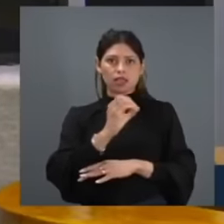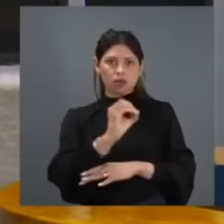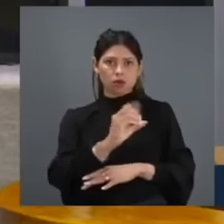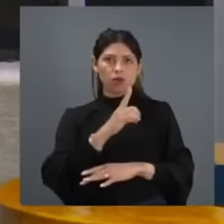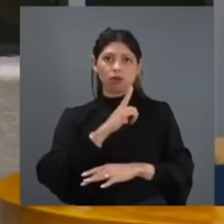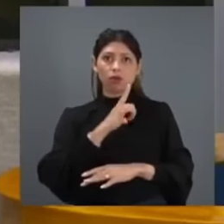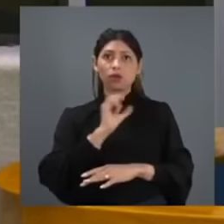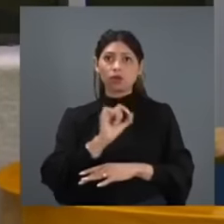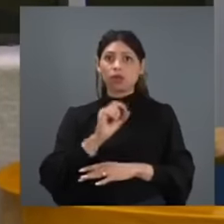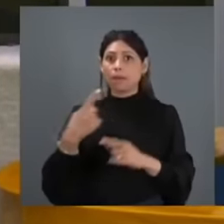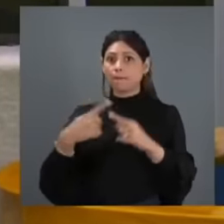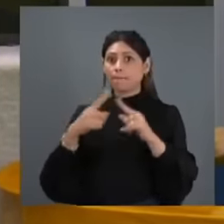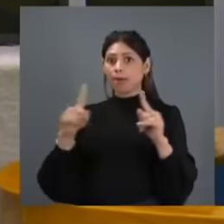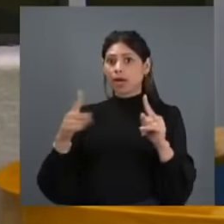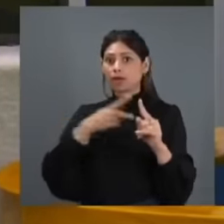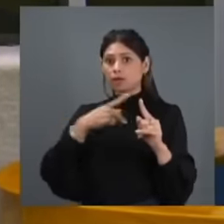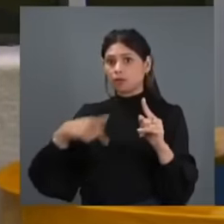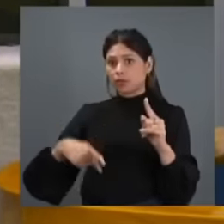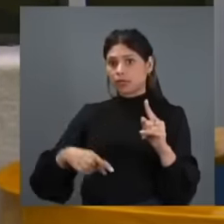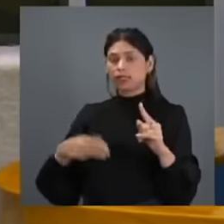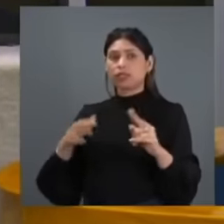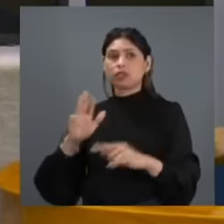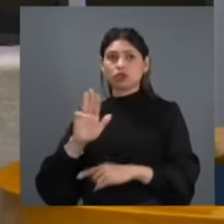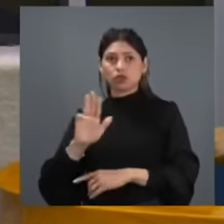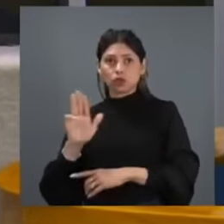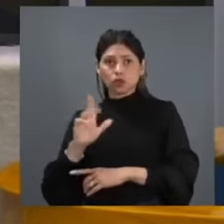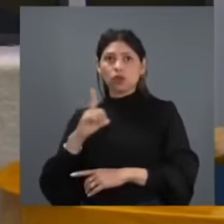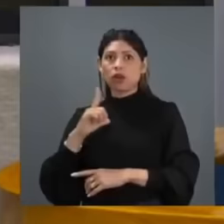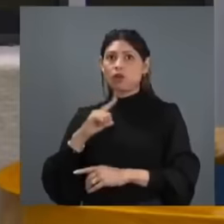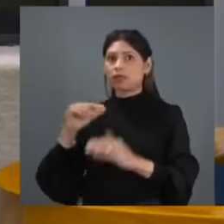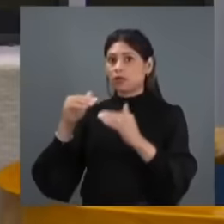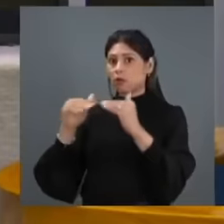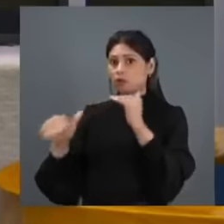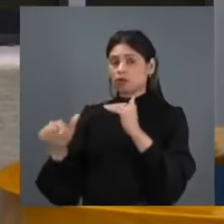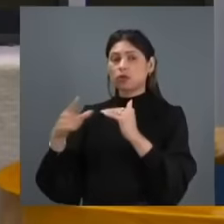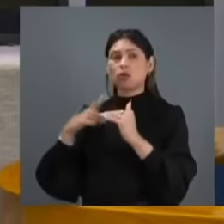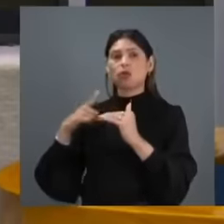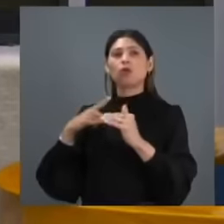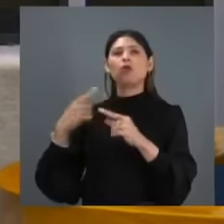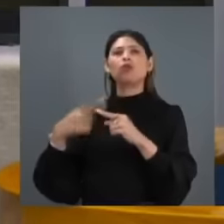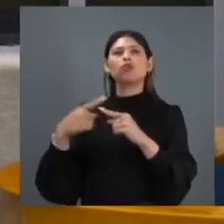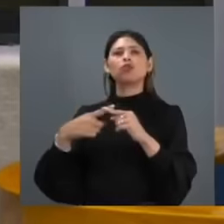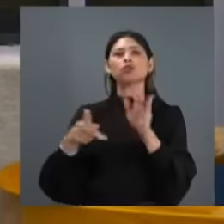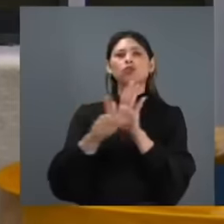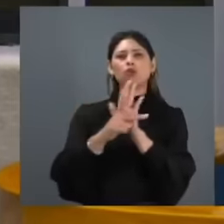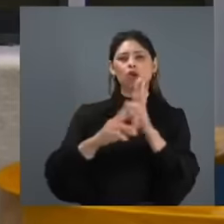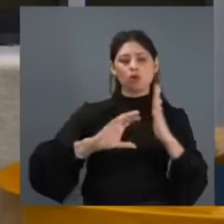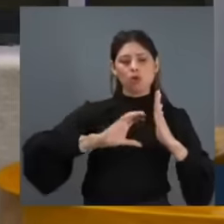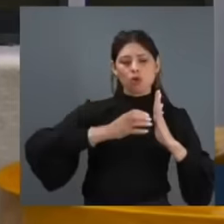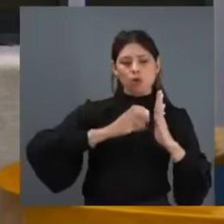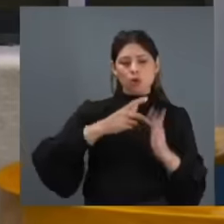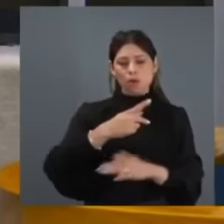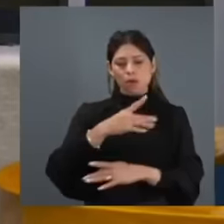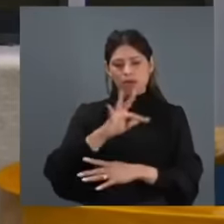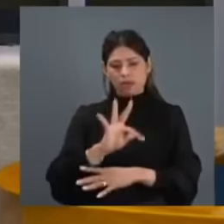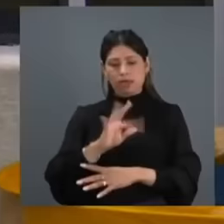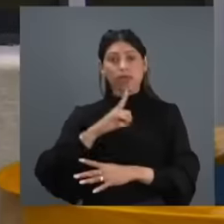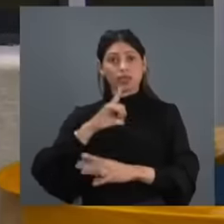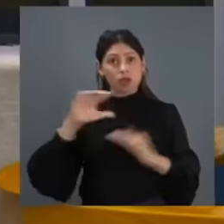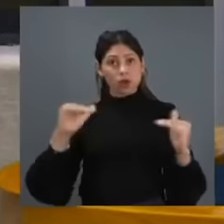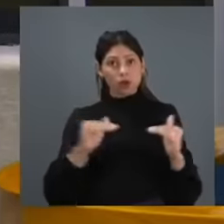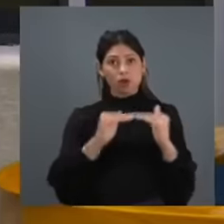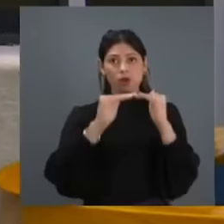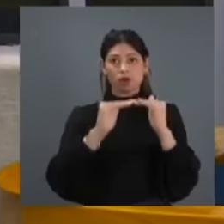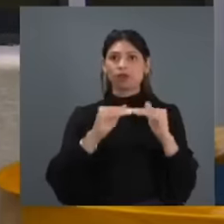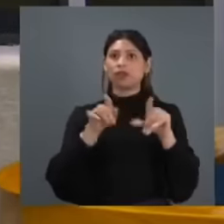acordo que os próprios deputados do PT, que os próprios senadores do PT acordaram em votar o texto e não